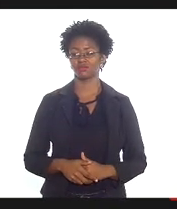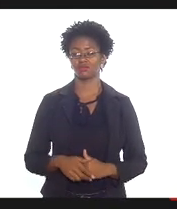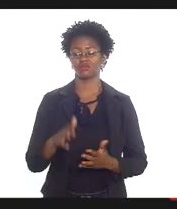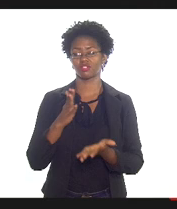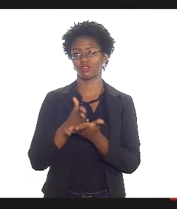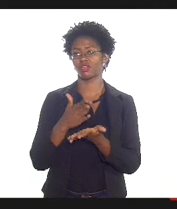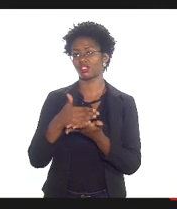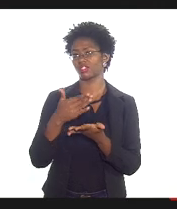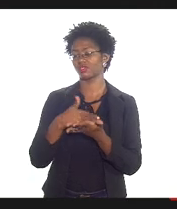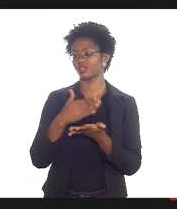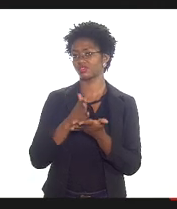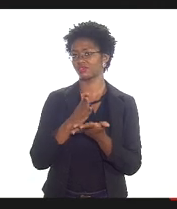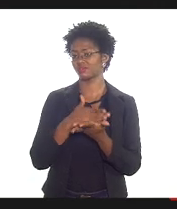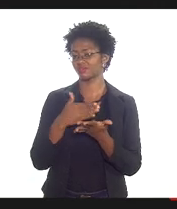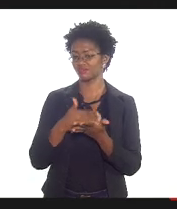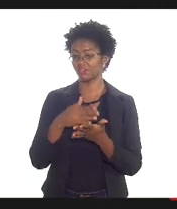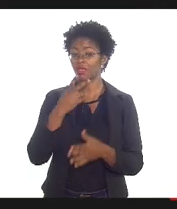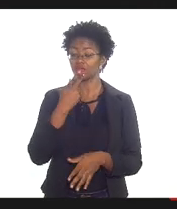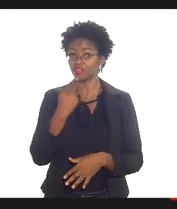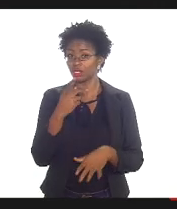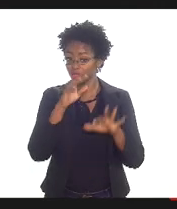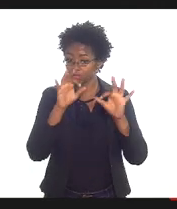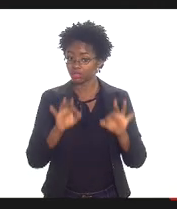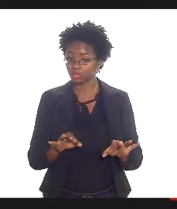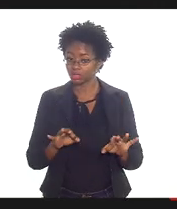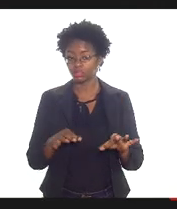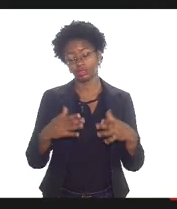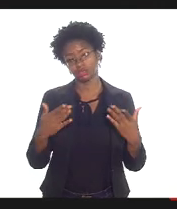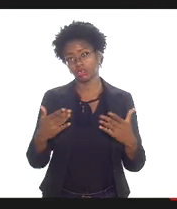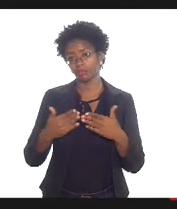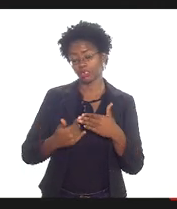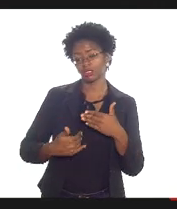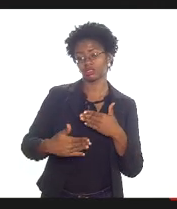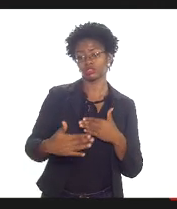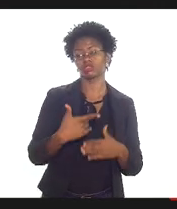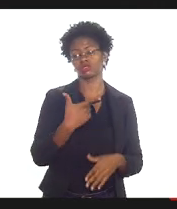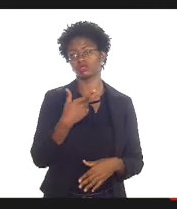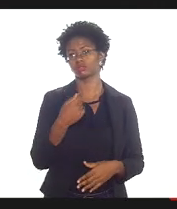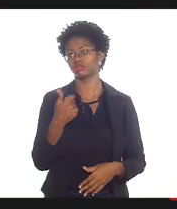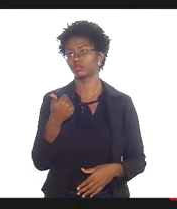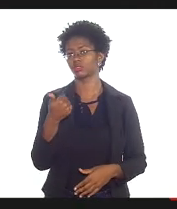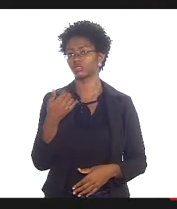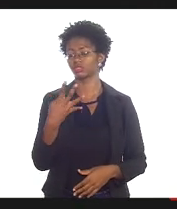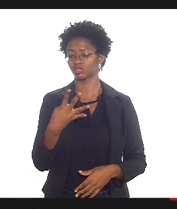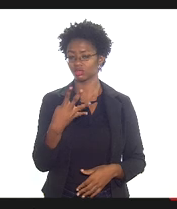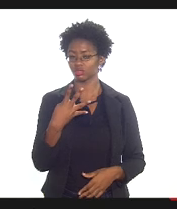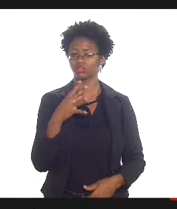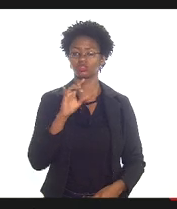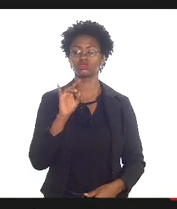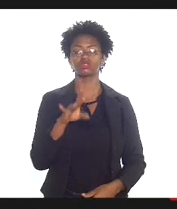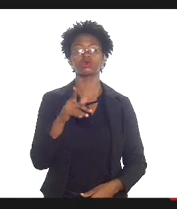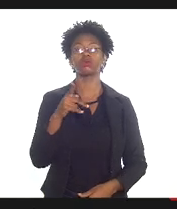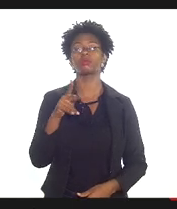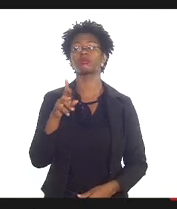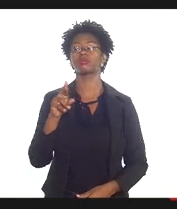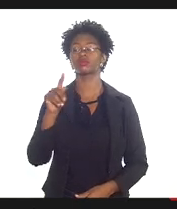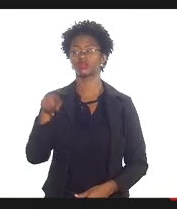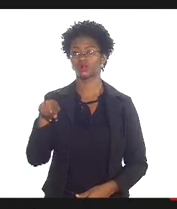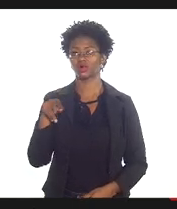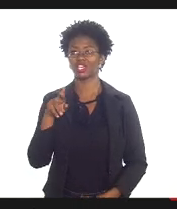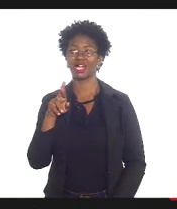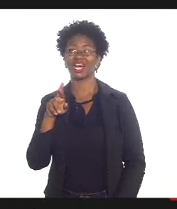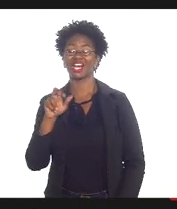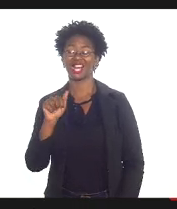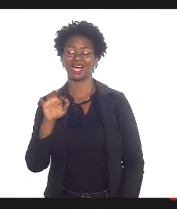que o concessionário julgar por bem, a partir de 2014, só na prorrata da